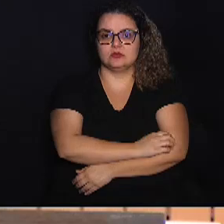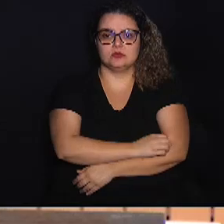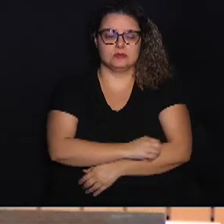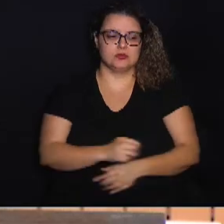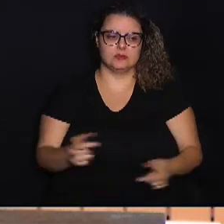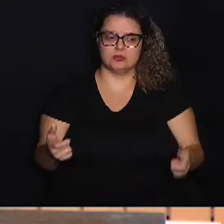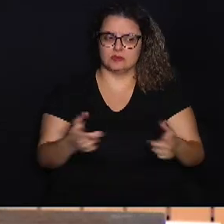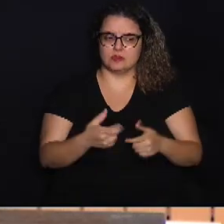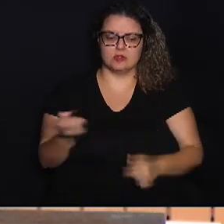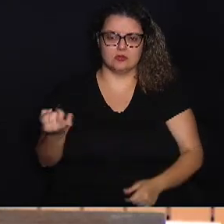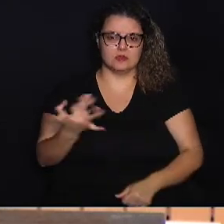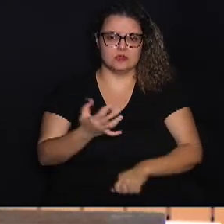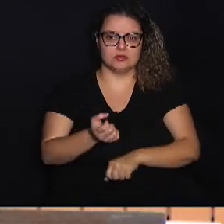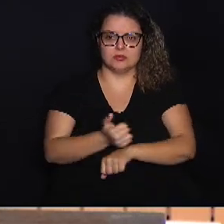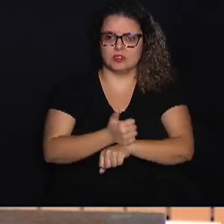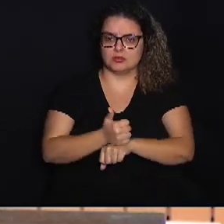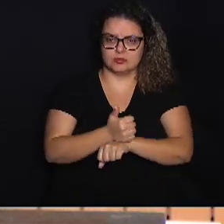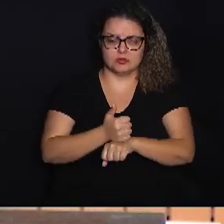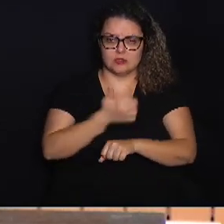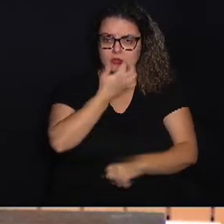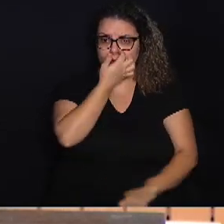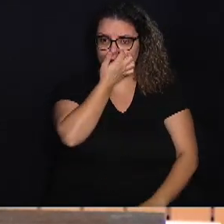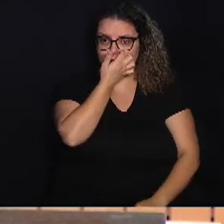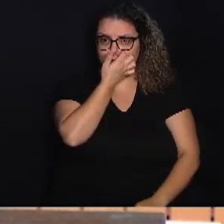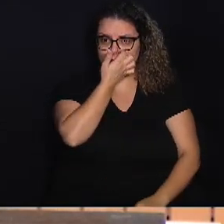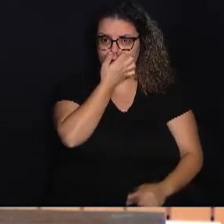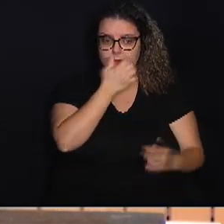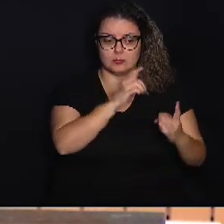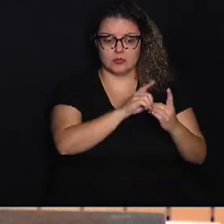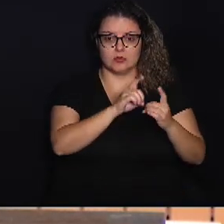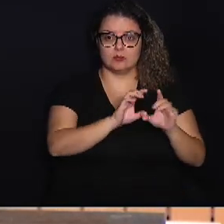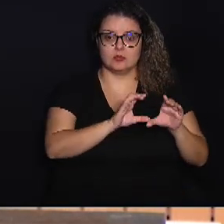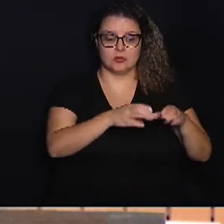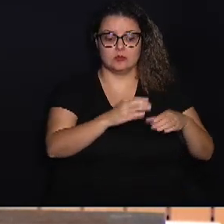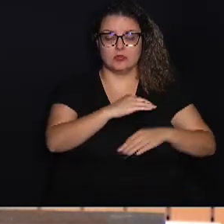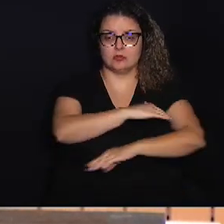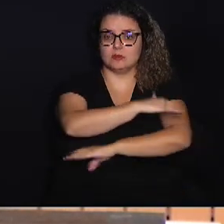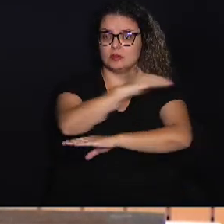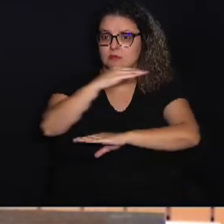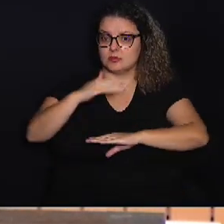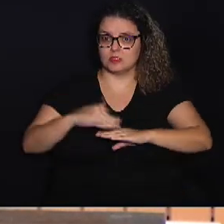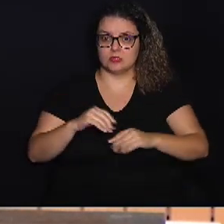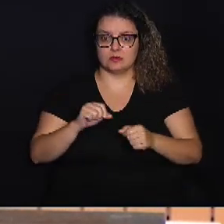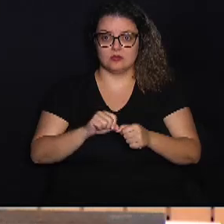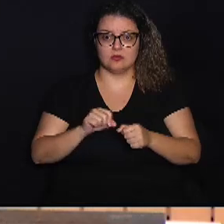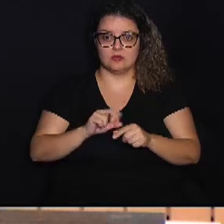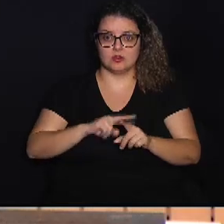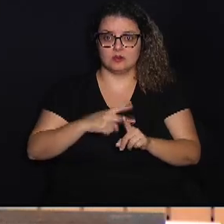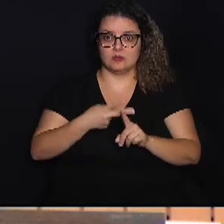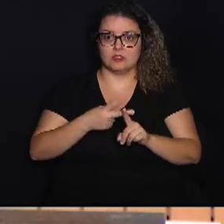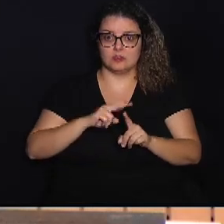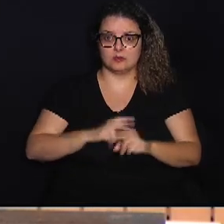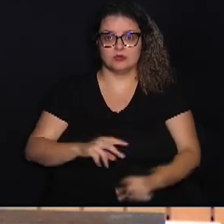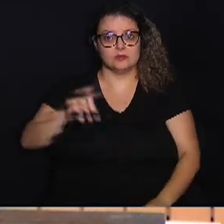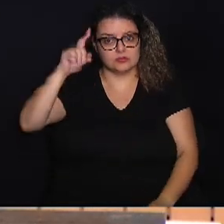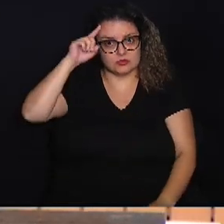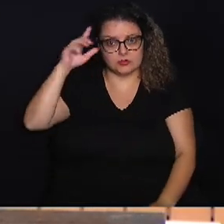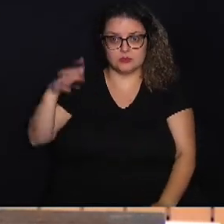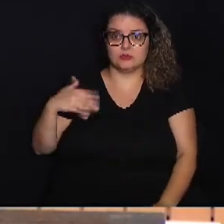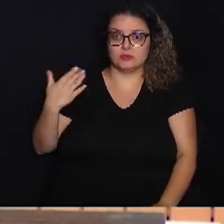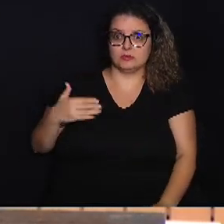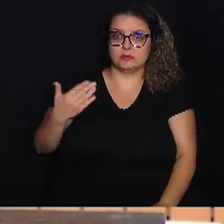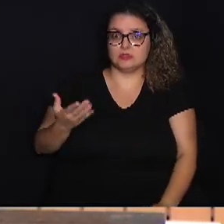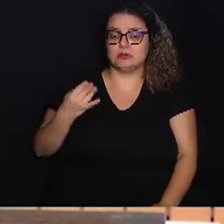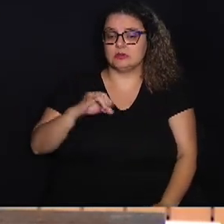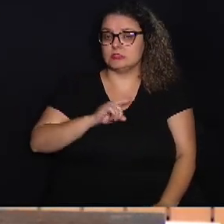quantidade de profissionais para poder atender os agrupamentos integrais Precisam fazer dobra todo santo dia